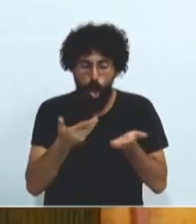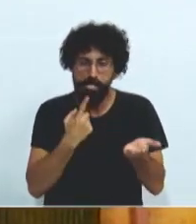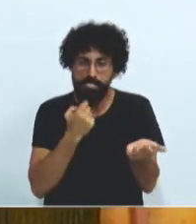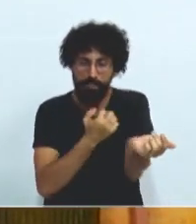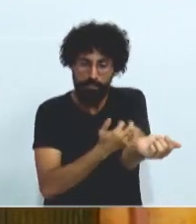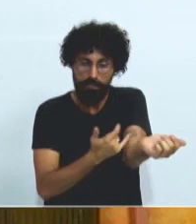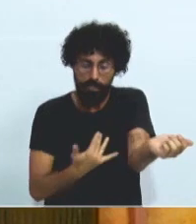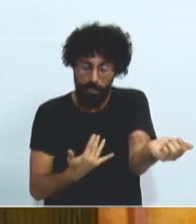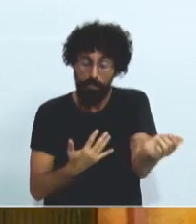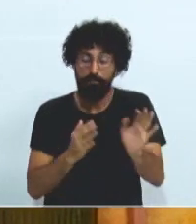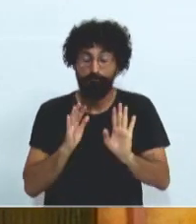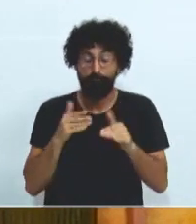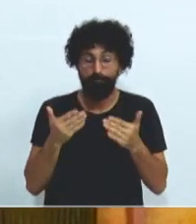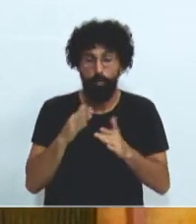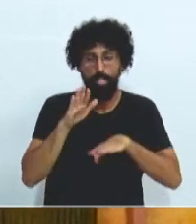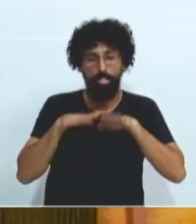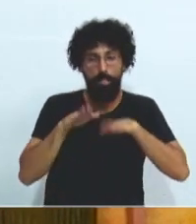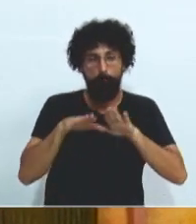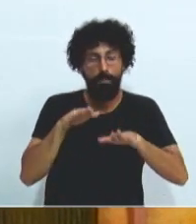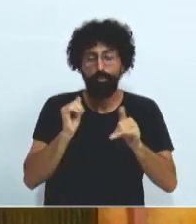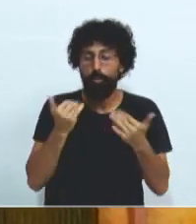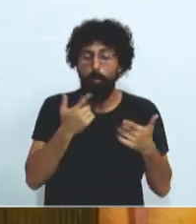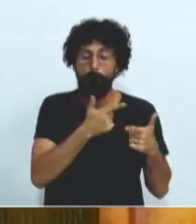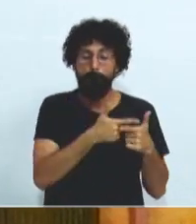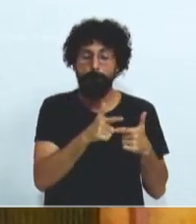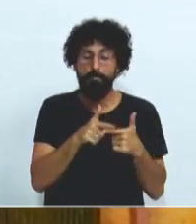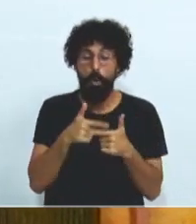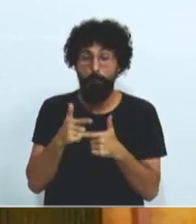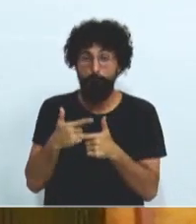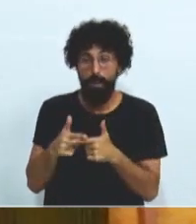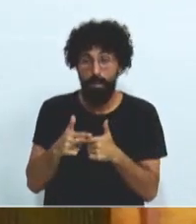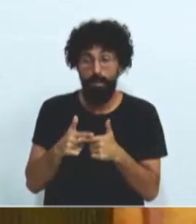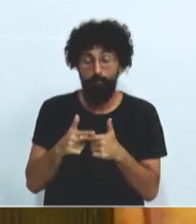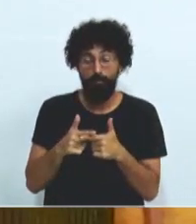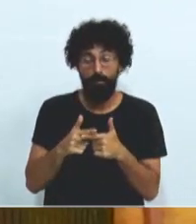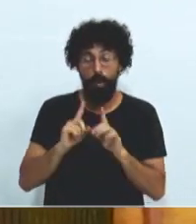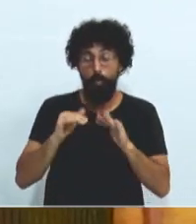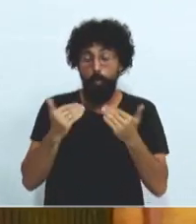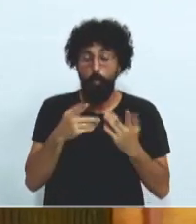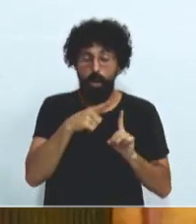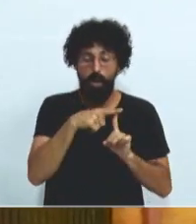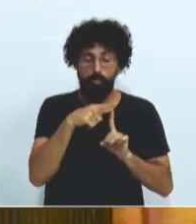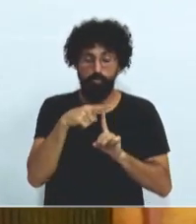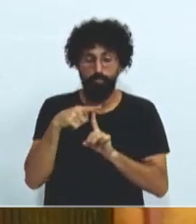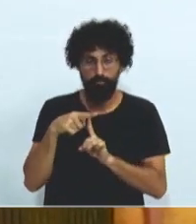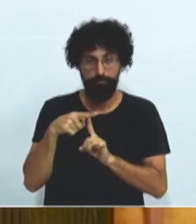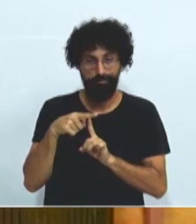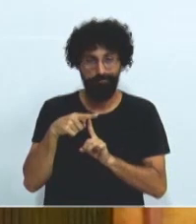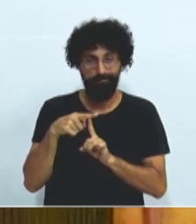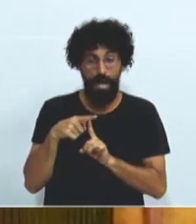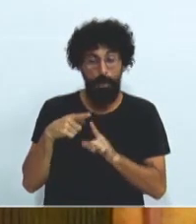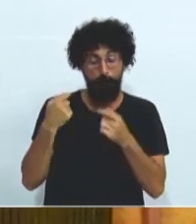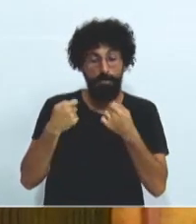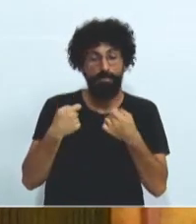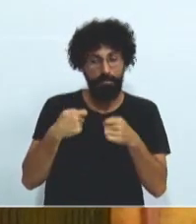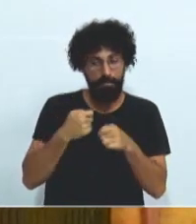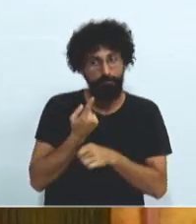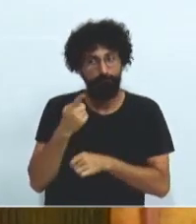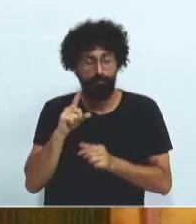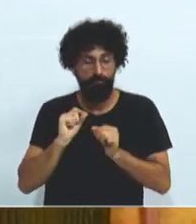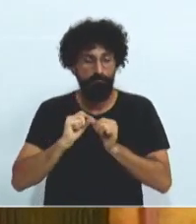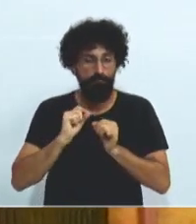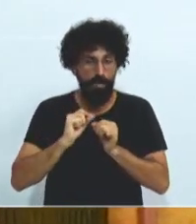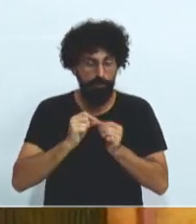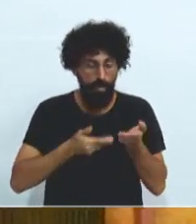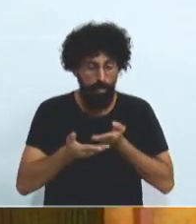uma mutação, um tipo de mutação do FLT3, que quer dizer um pior prognóstico, ele vai ter que ir para o transplante e vai depender